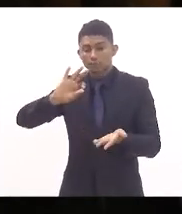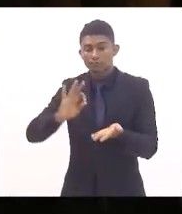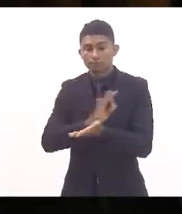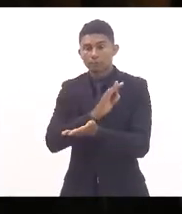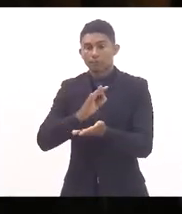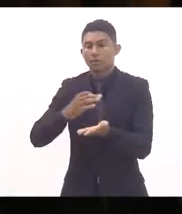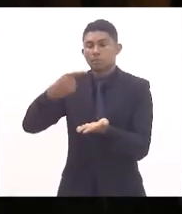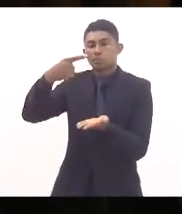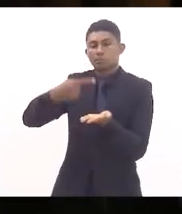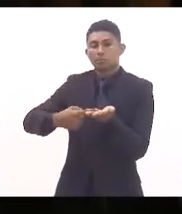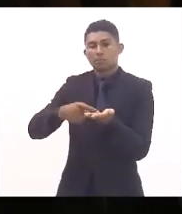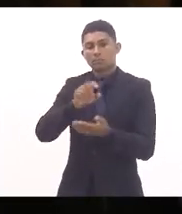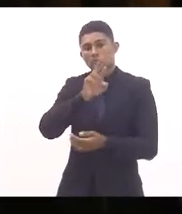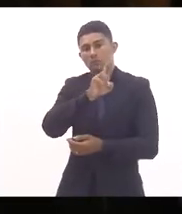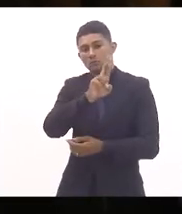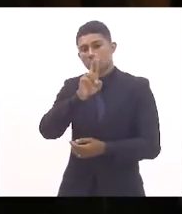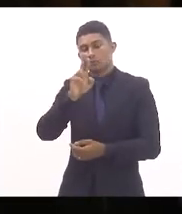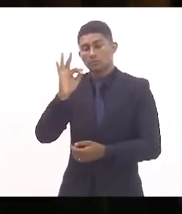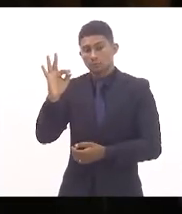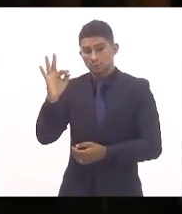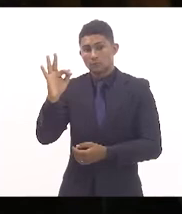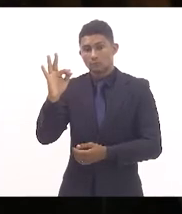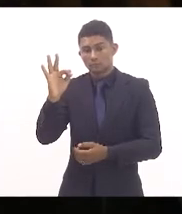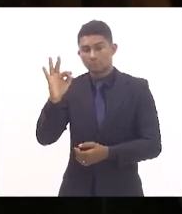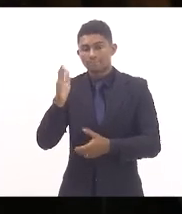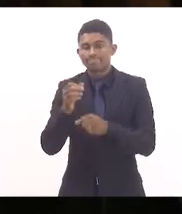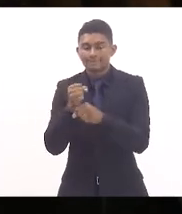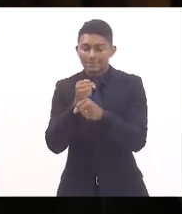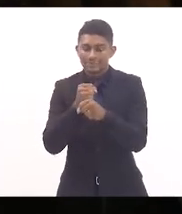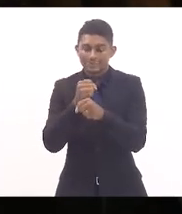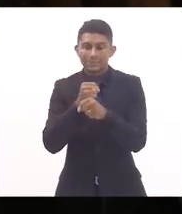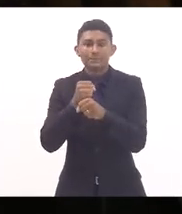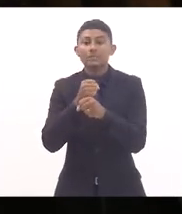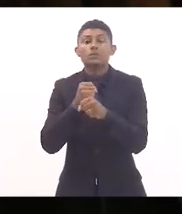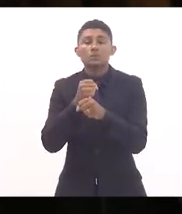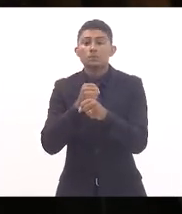recuperação fiscal por mais